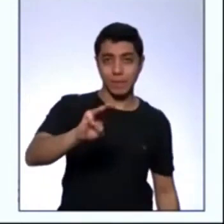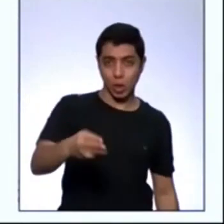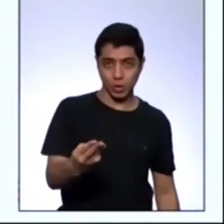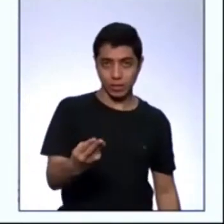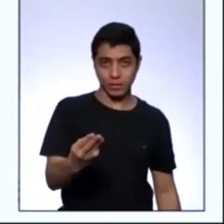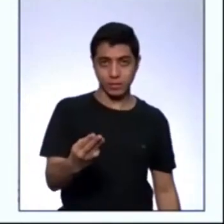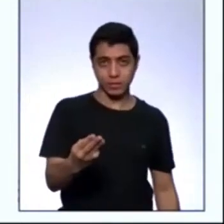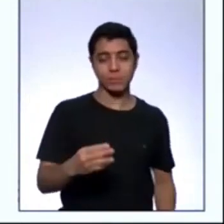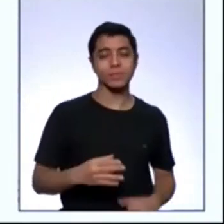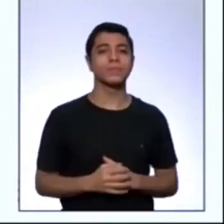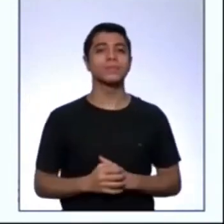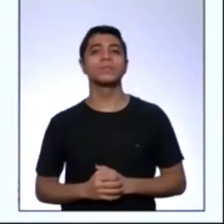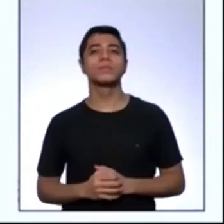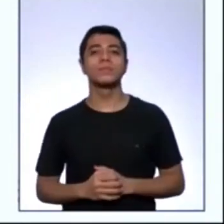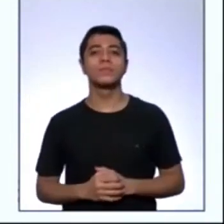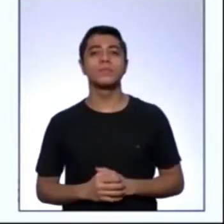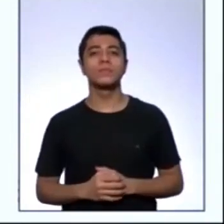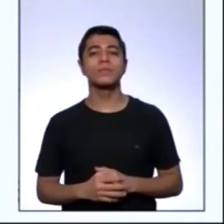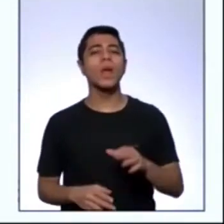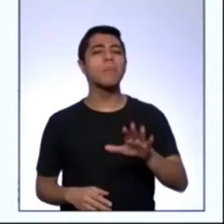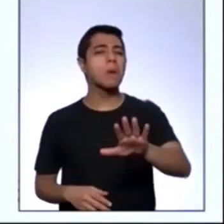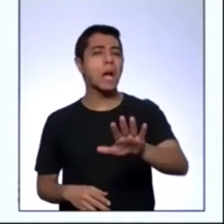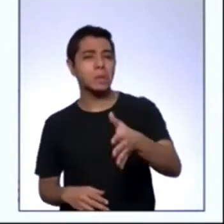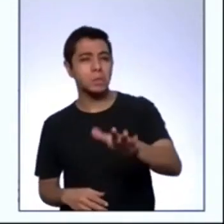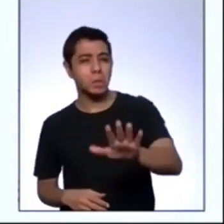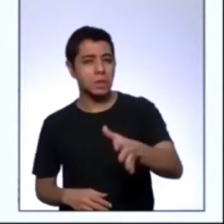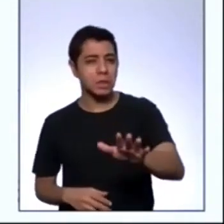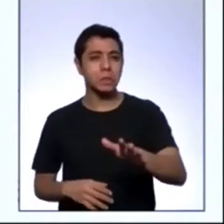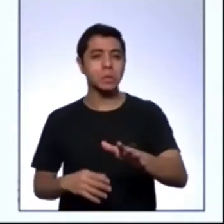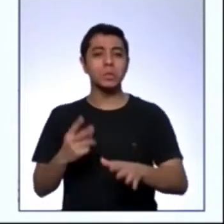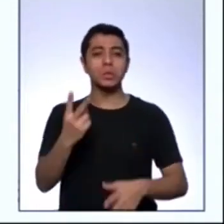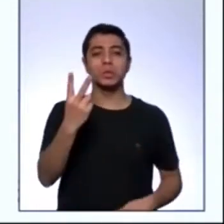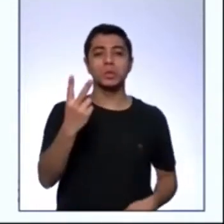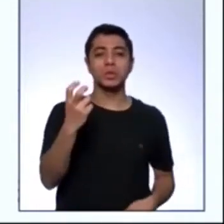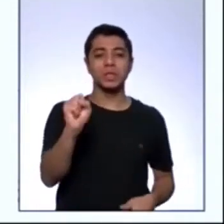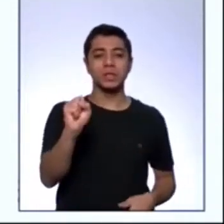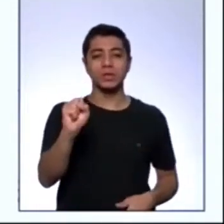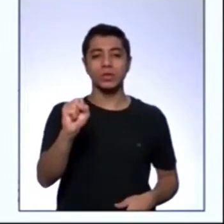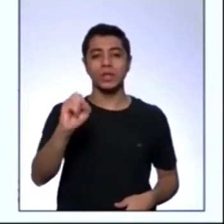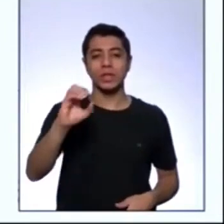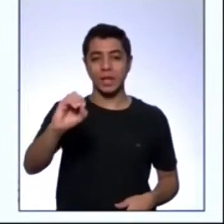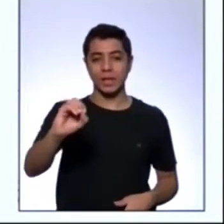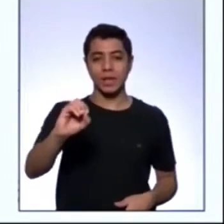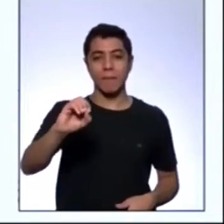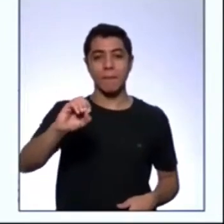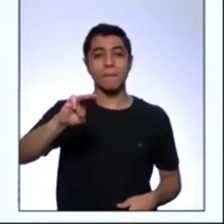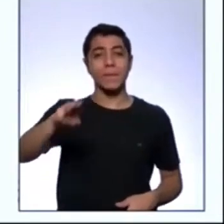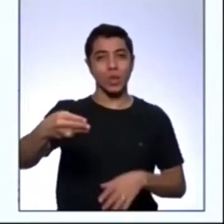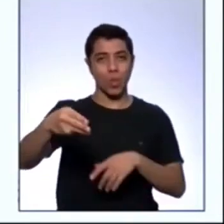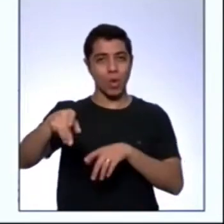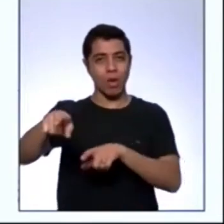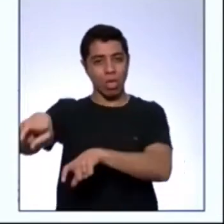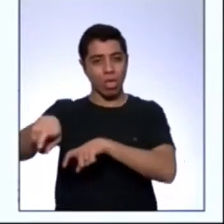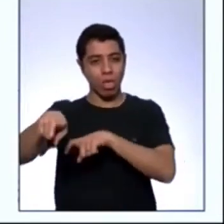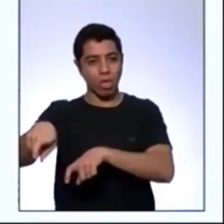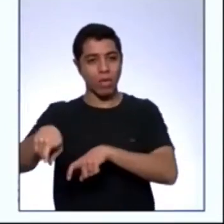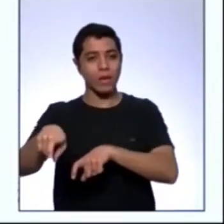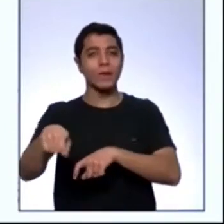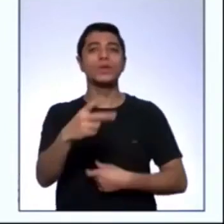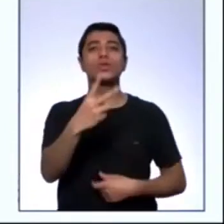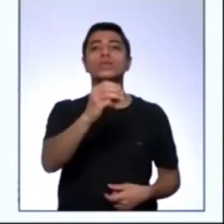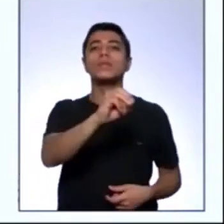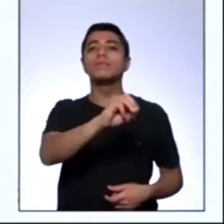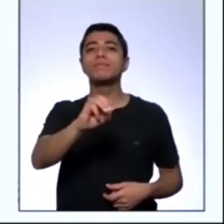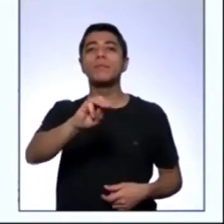aproximadamente 280 agropecuário 200 milhões para pastagem e